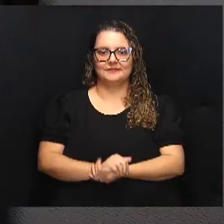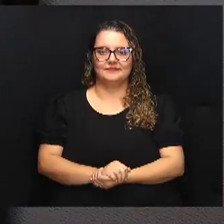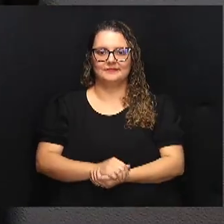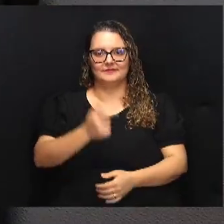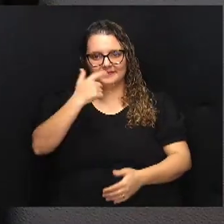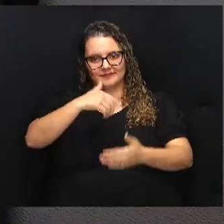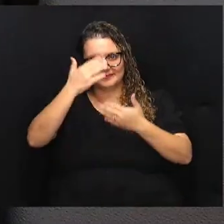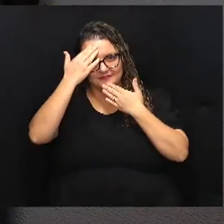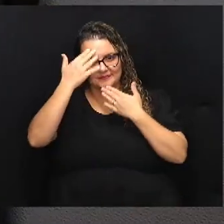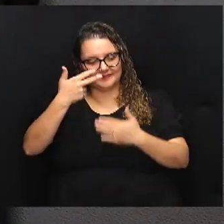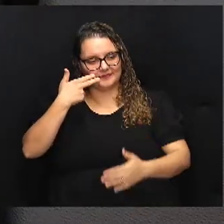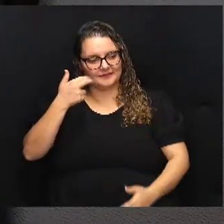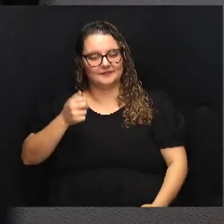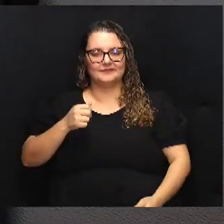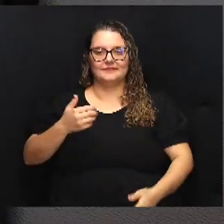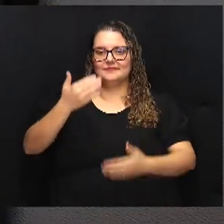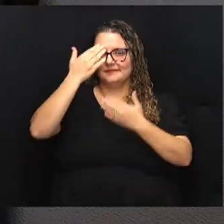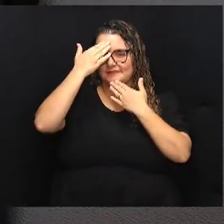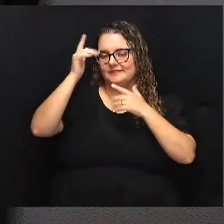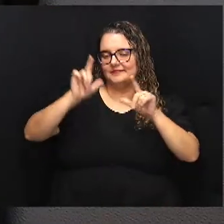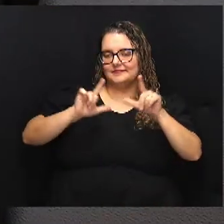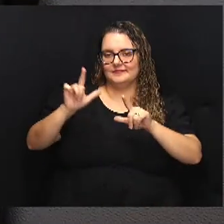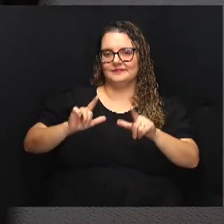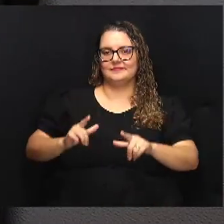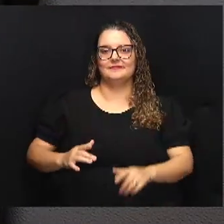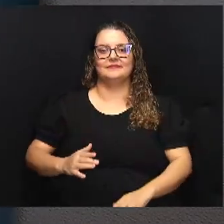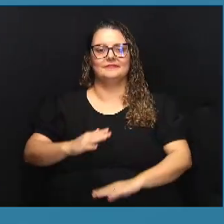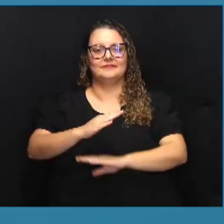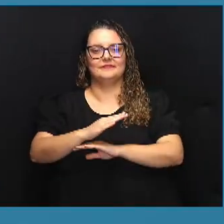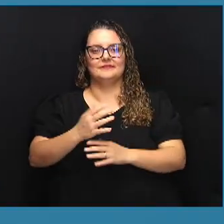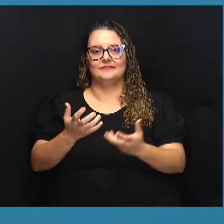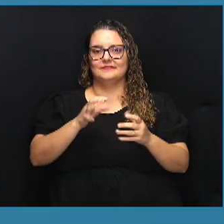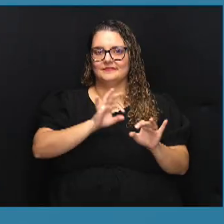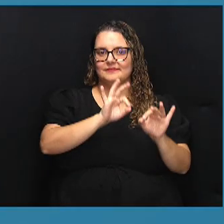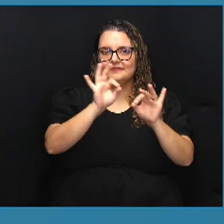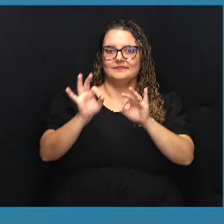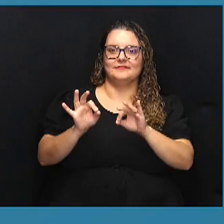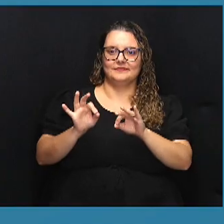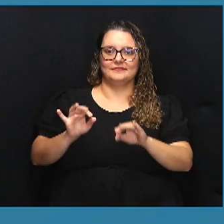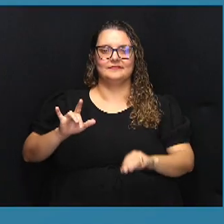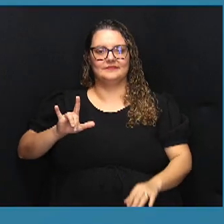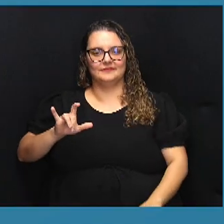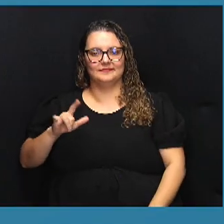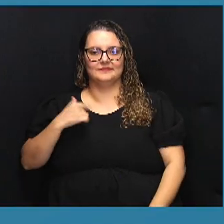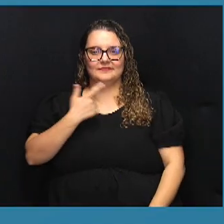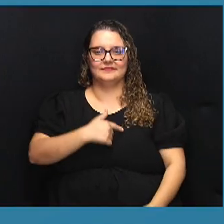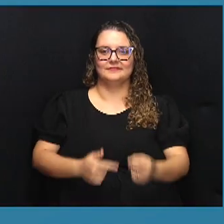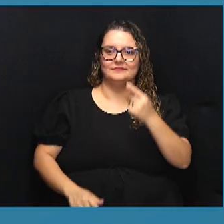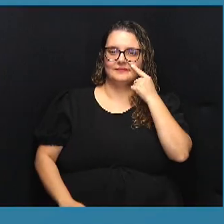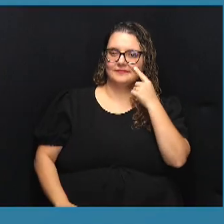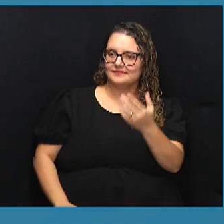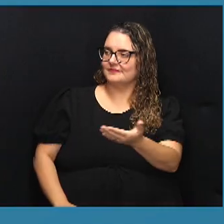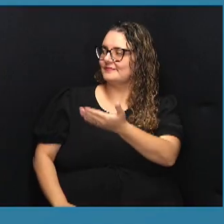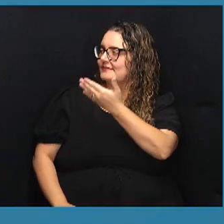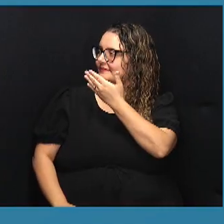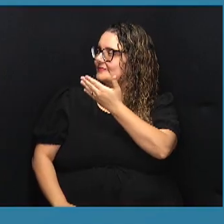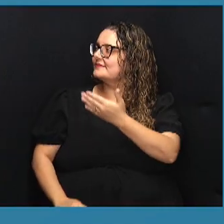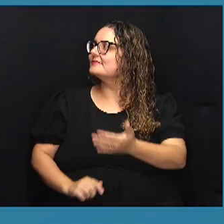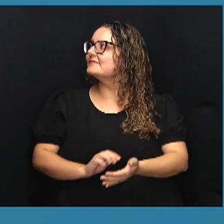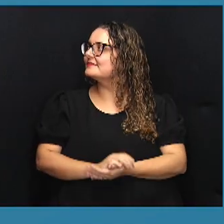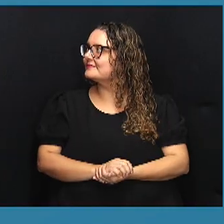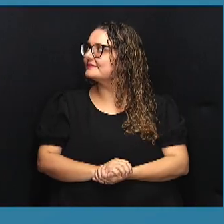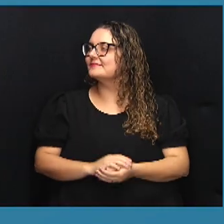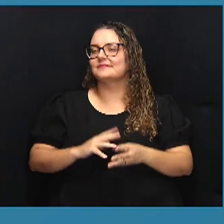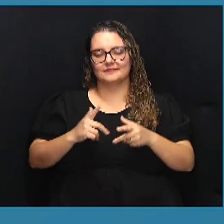agradeço, Rafael, agradeço a TV Câmara aqui. Quem quiser nos acompanhar, entra lá no Instagram nosso, Herbert Ganem, né? Então a gente tem